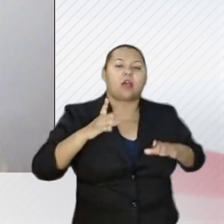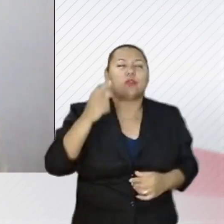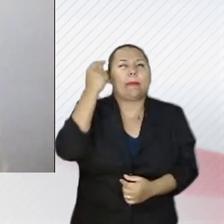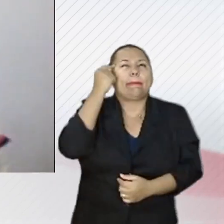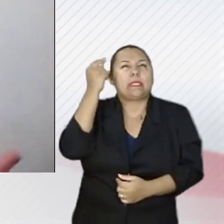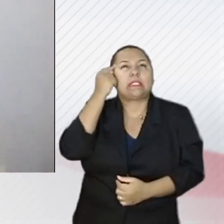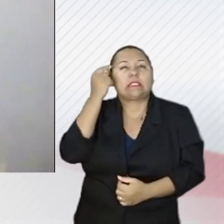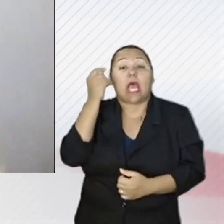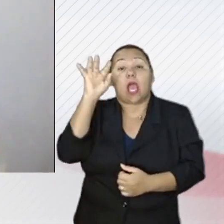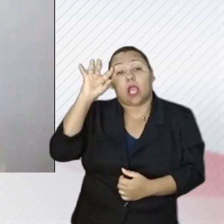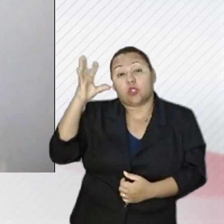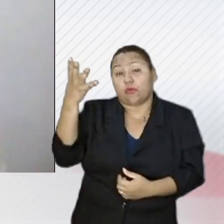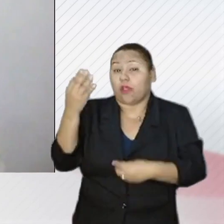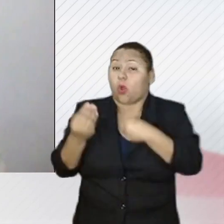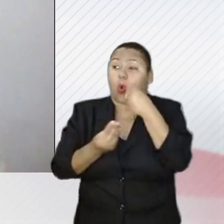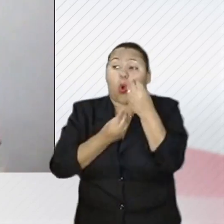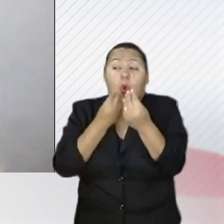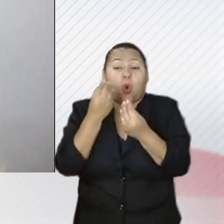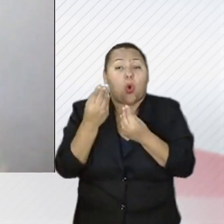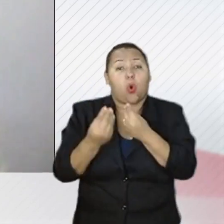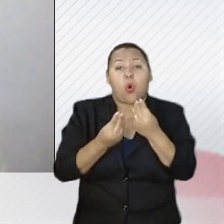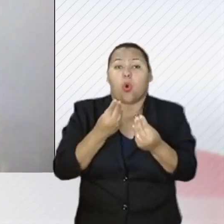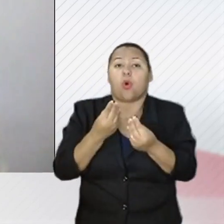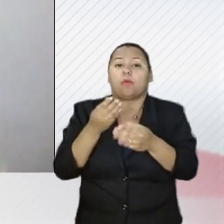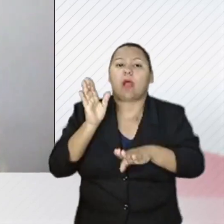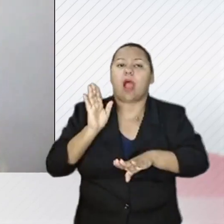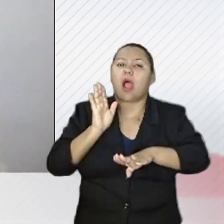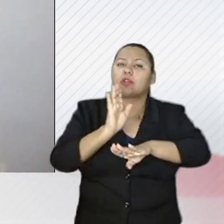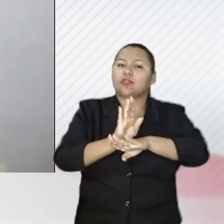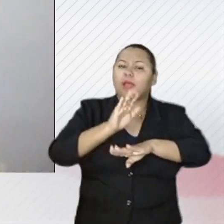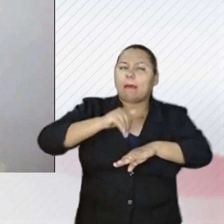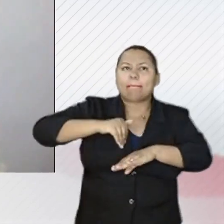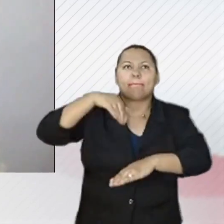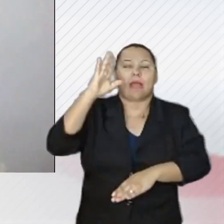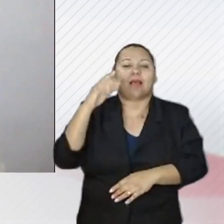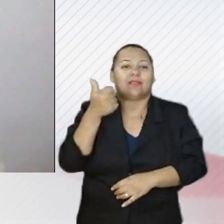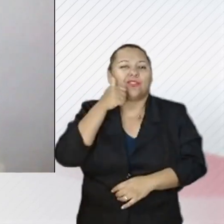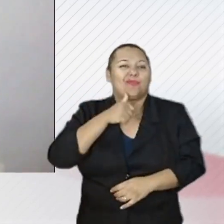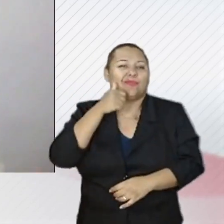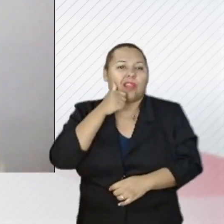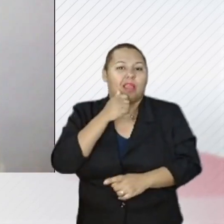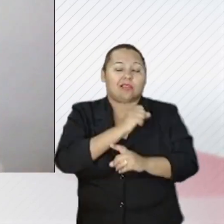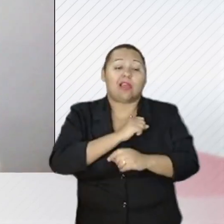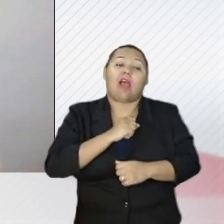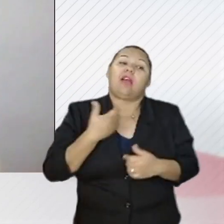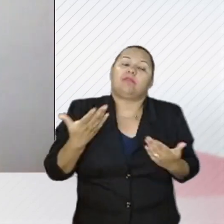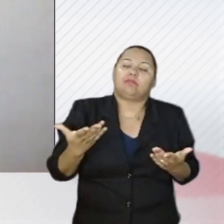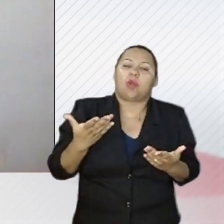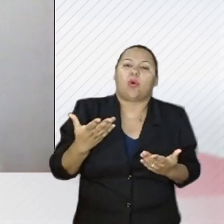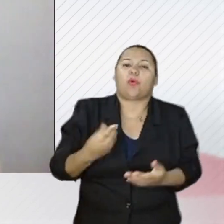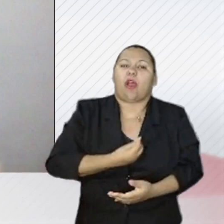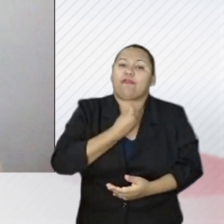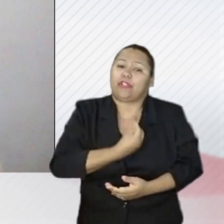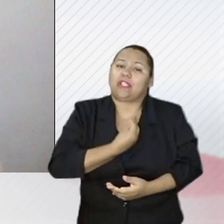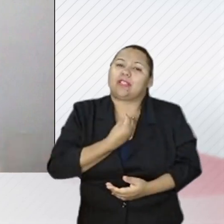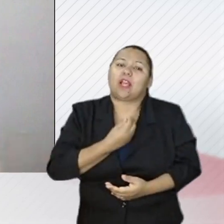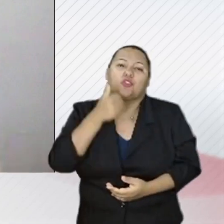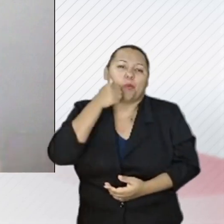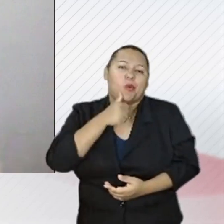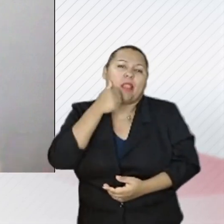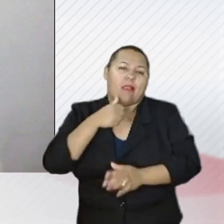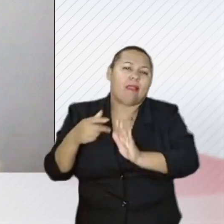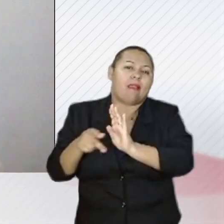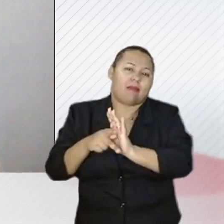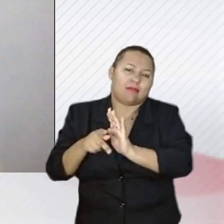como atender melhor as mulheres ou diminuir as desigualdades sociais que são presentes, né, na vida das mulheres. Acho que se a gente conseguir fazer isso, a gente melhora